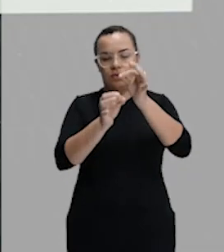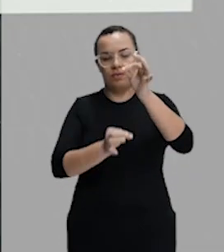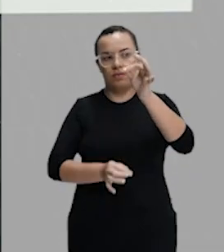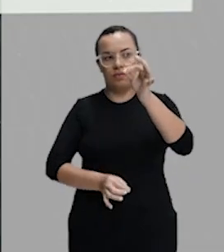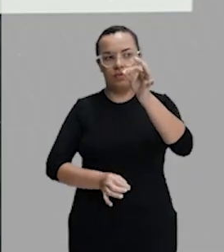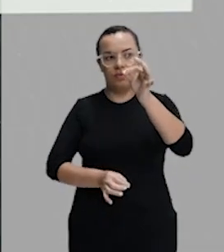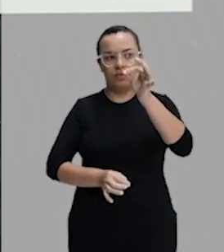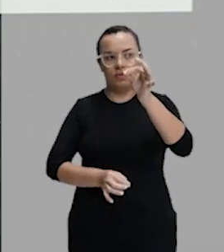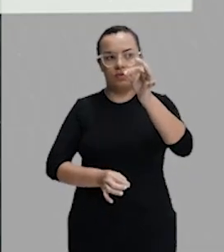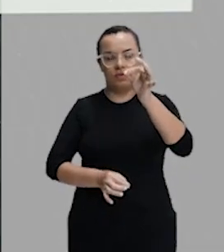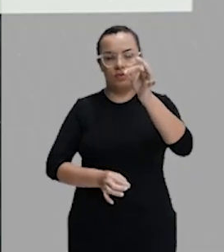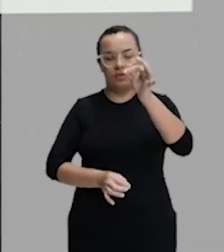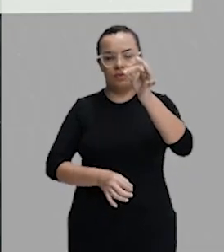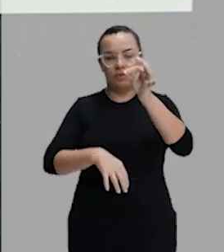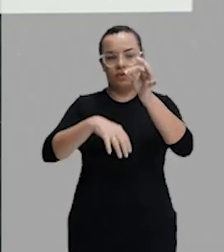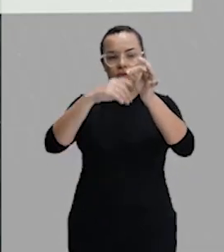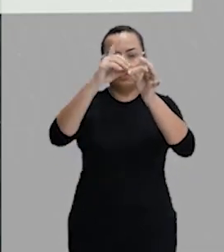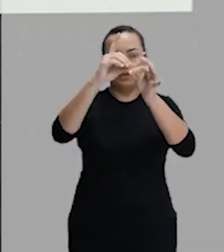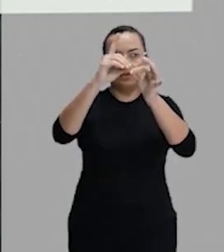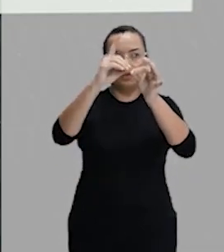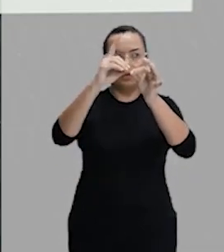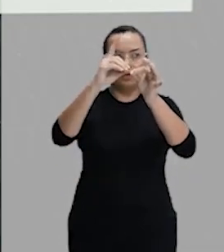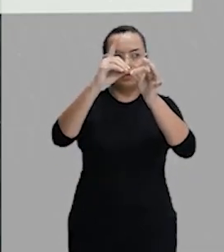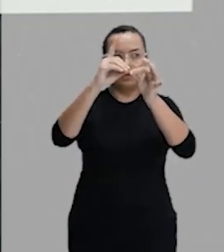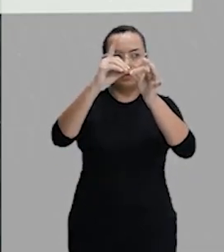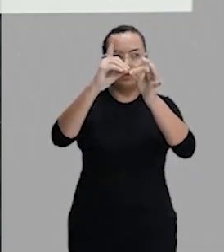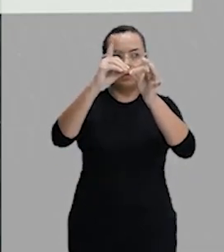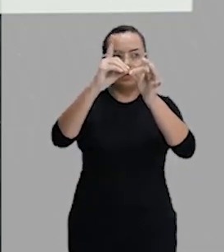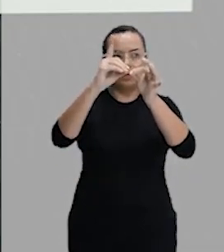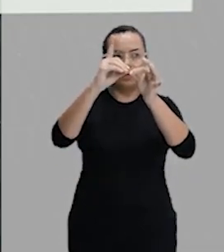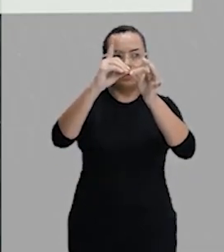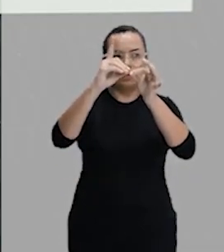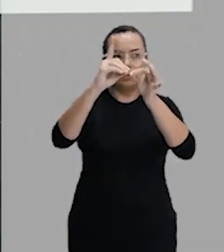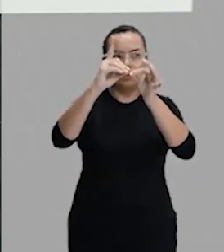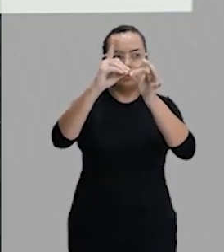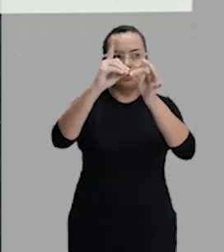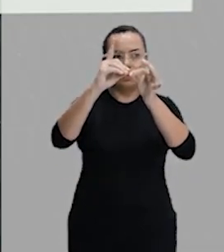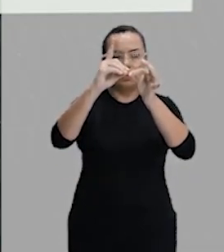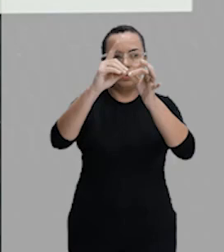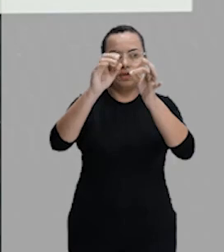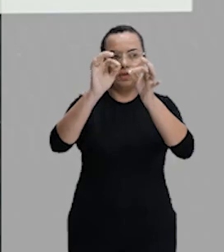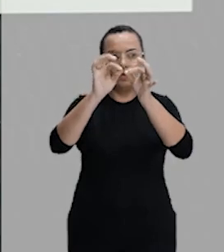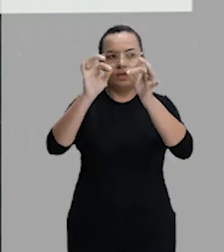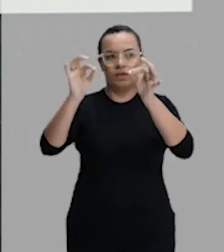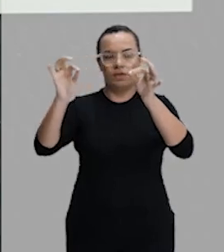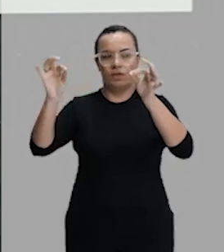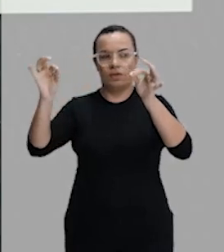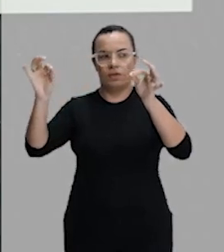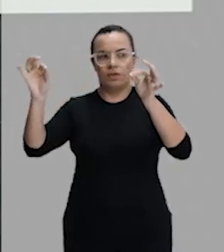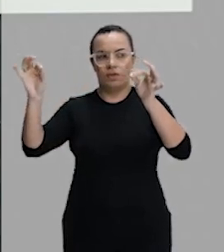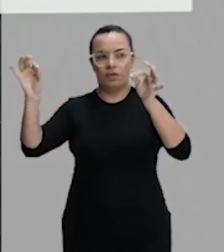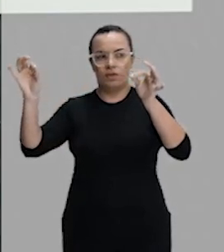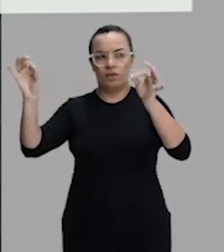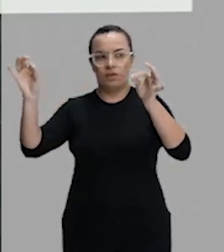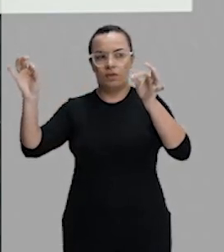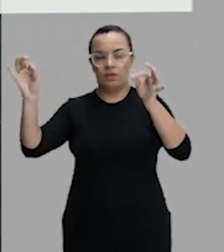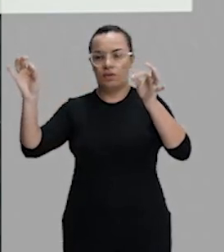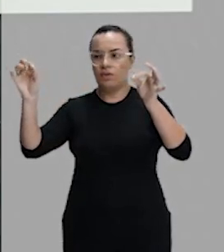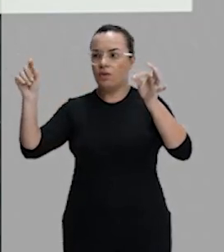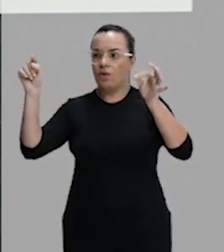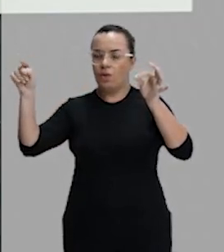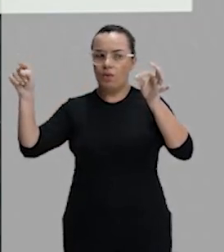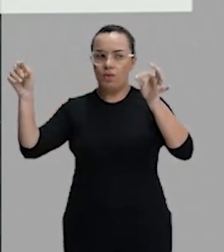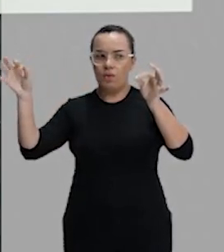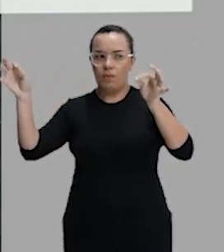D. Distância do ponto P para a reta D e a distância do ponto P para a reta